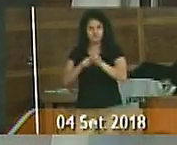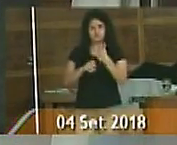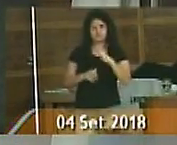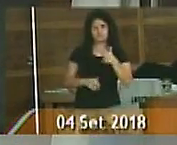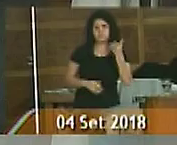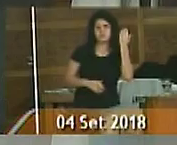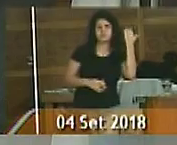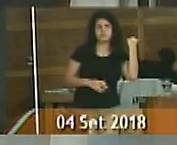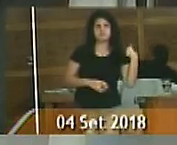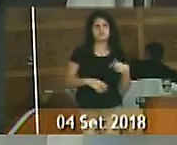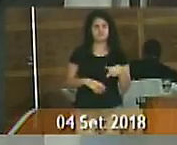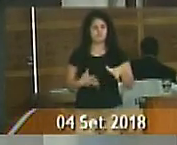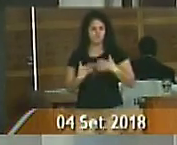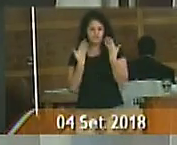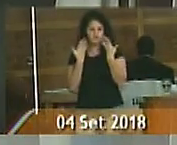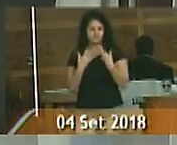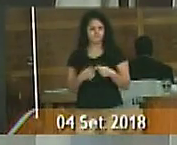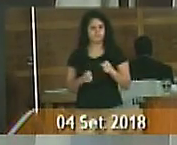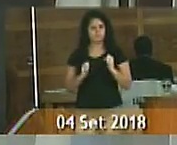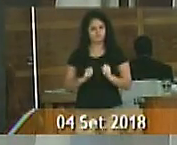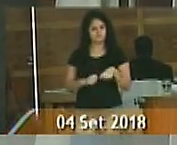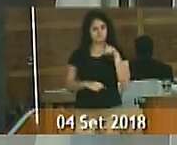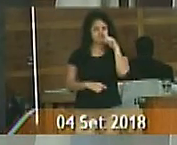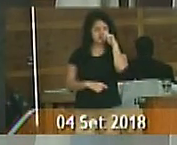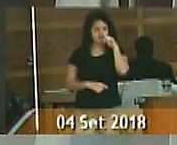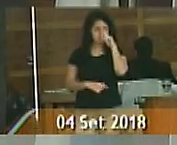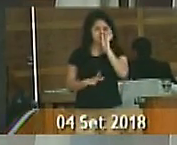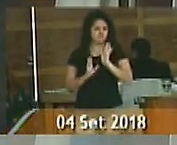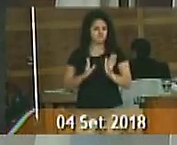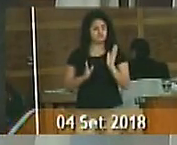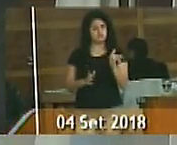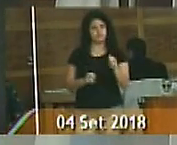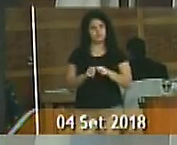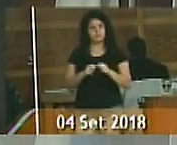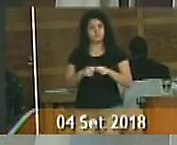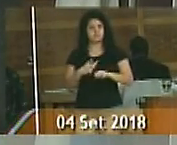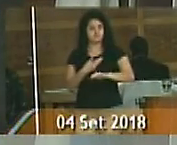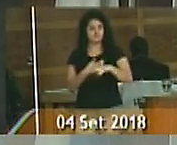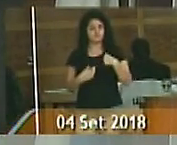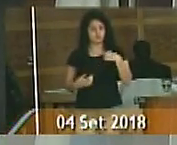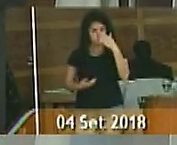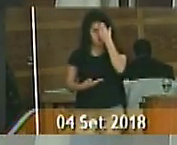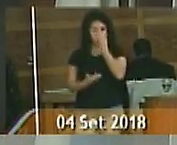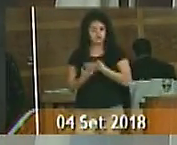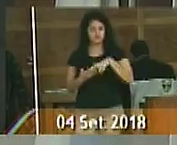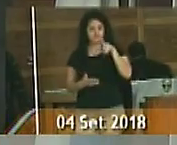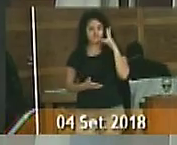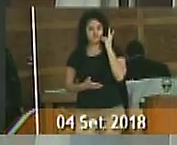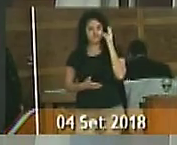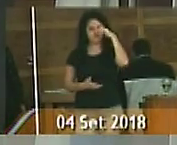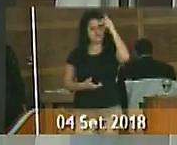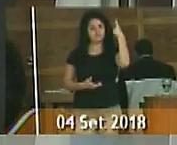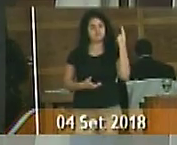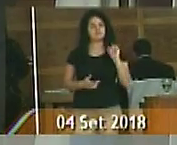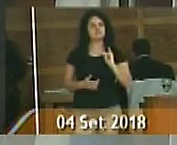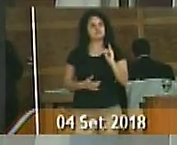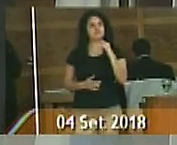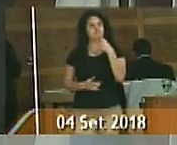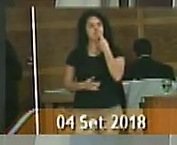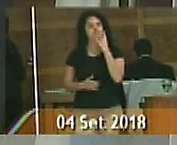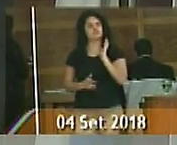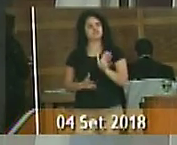estava horrível, né? Podendo causar até um acidente. Mas já fez o... Eu acredito no vereador Camu, se ele já passou lá